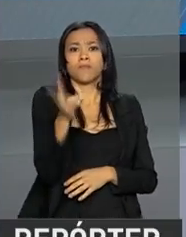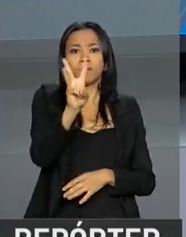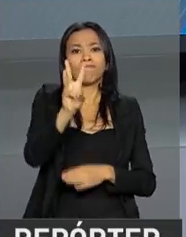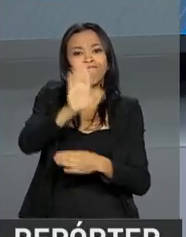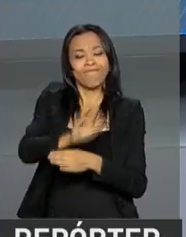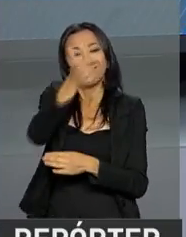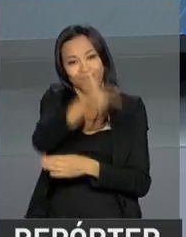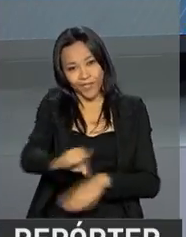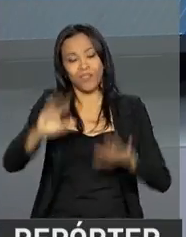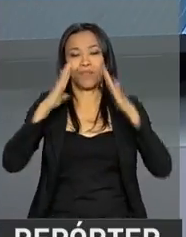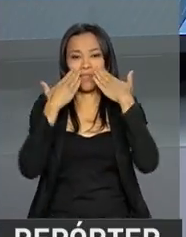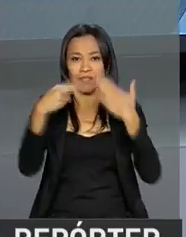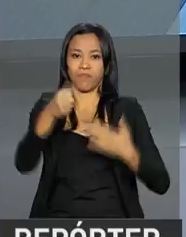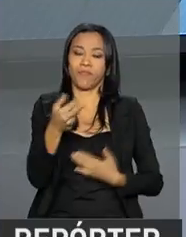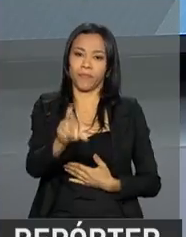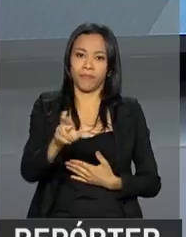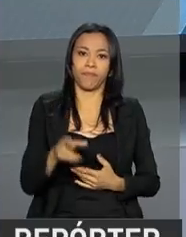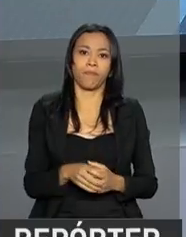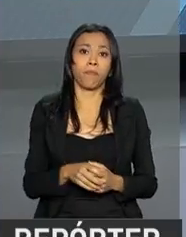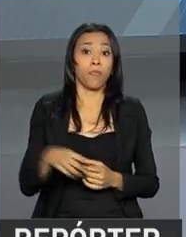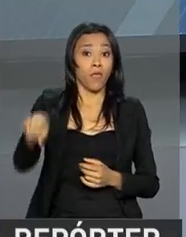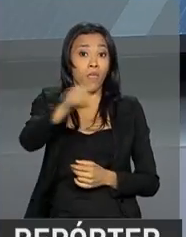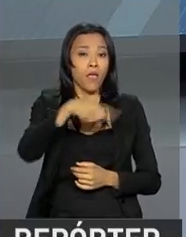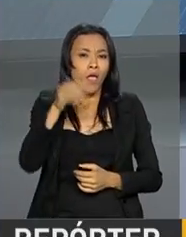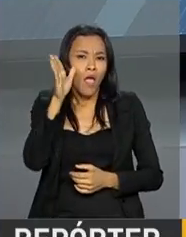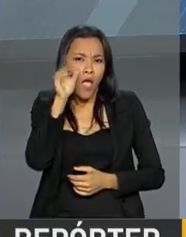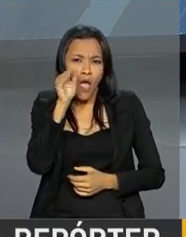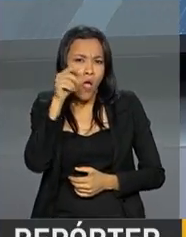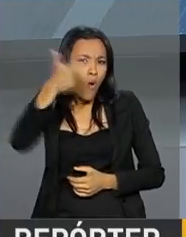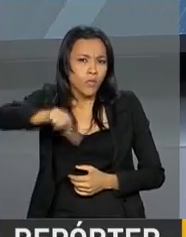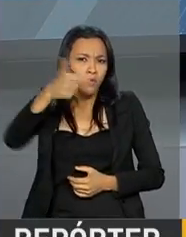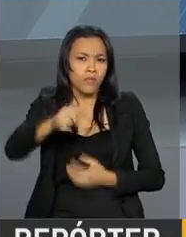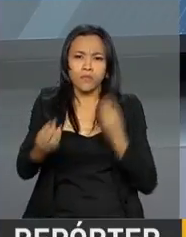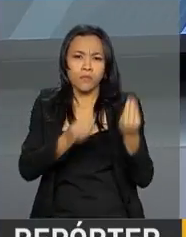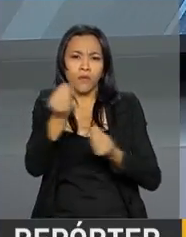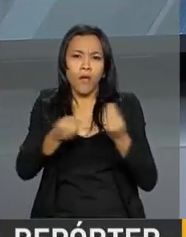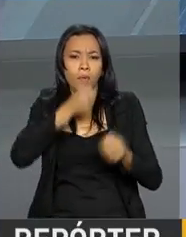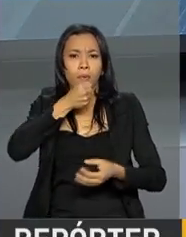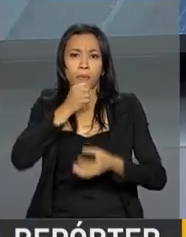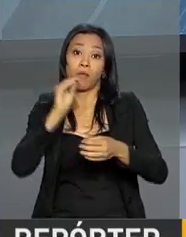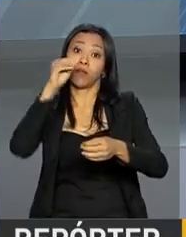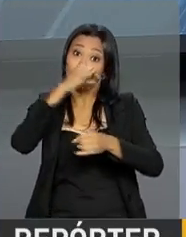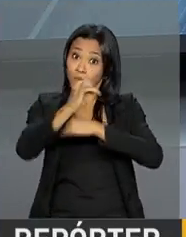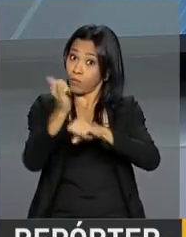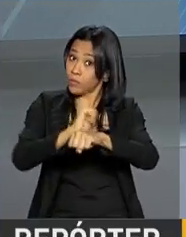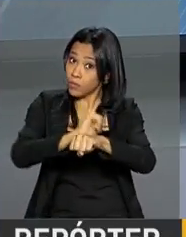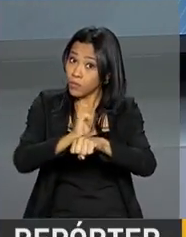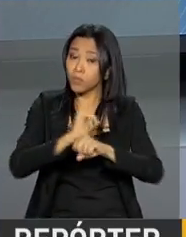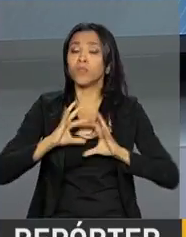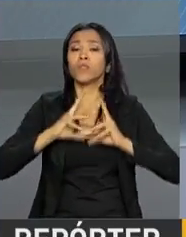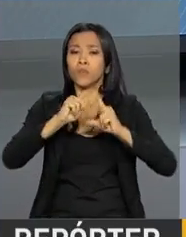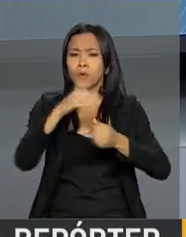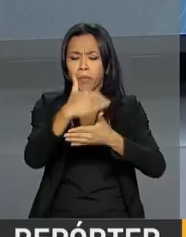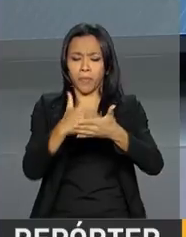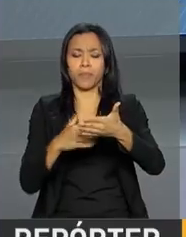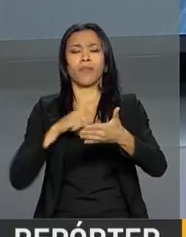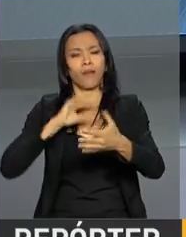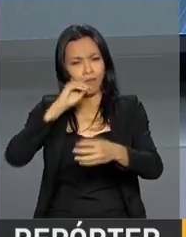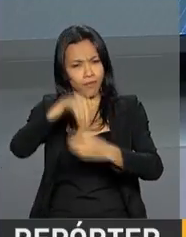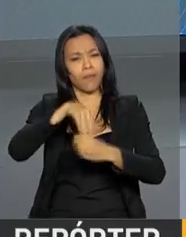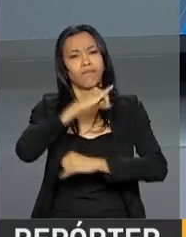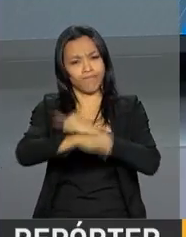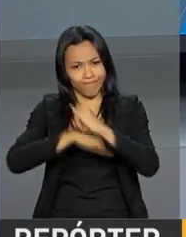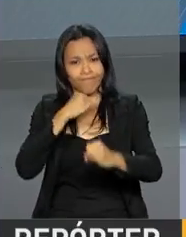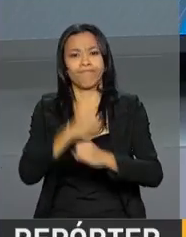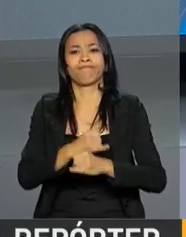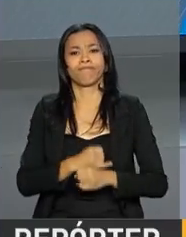na próxima edição do repórter nbr para rever nossas reportagens basta acessar o youtube e toda a nossa programação também está